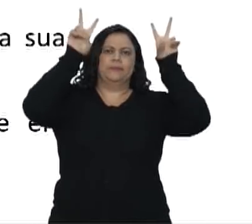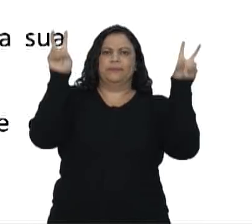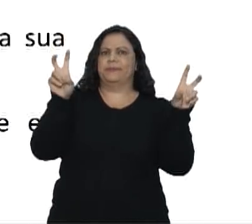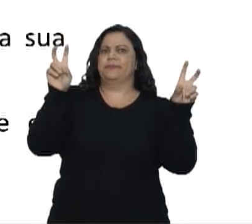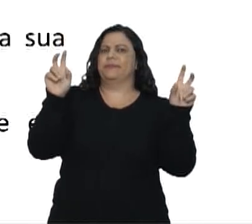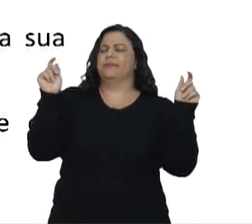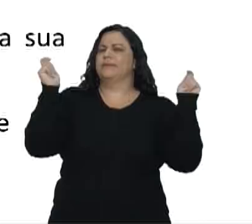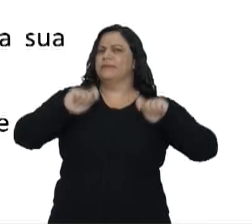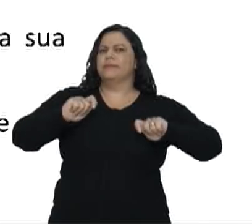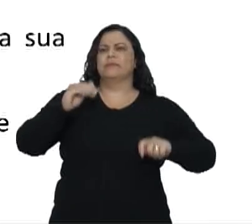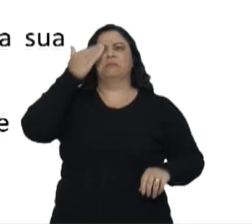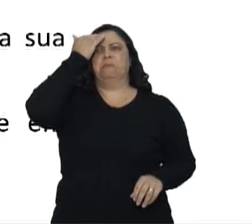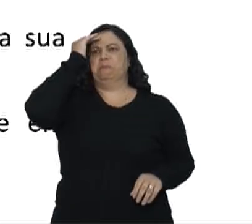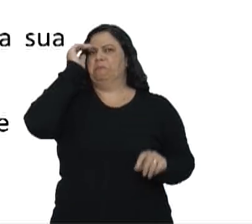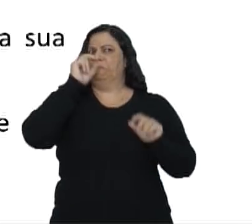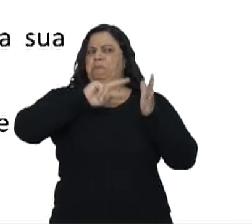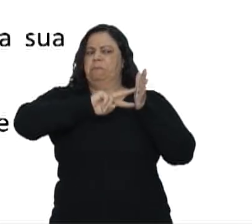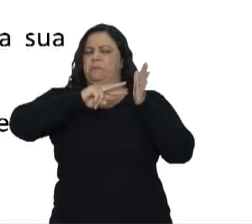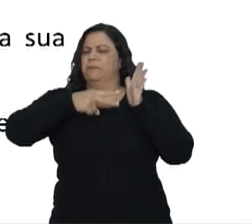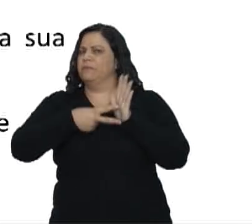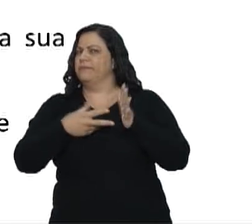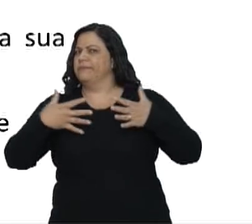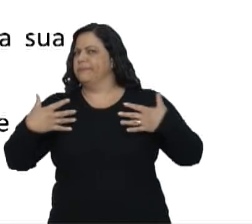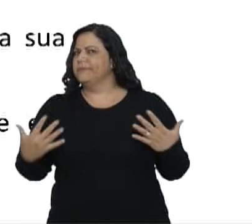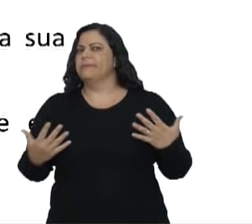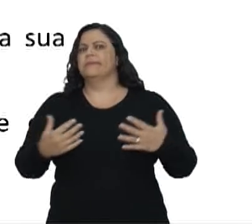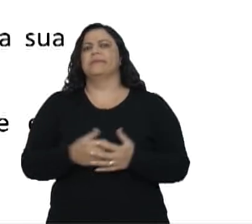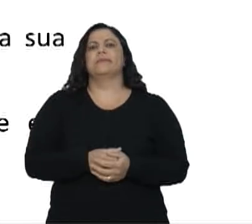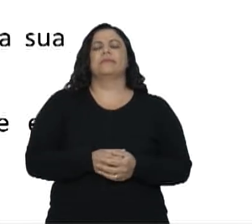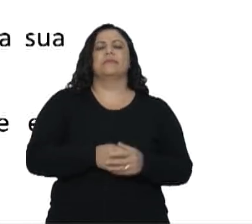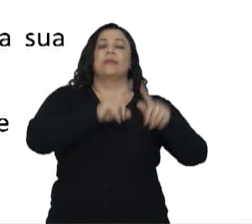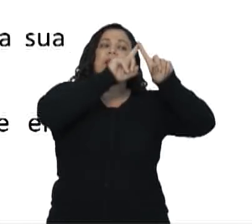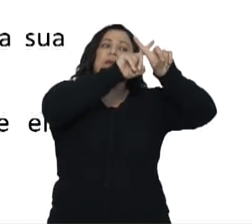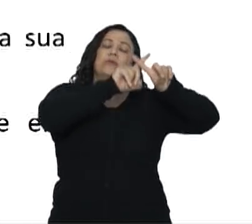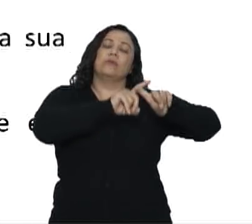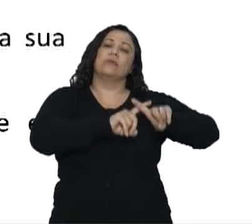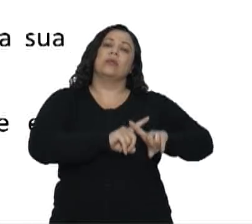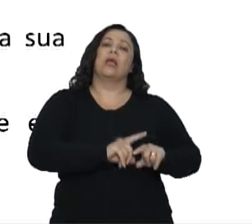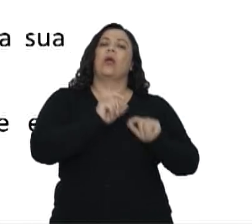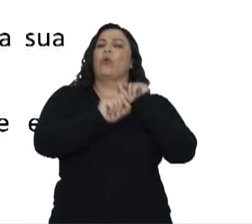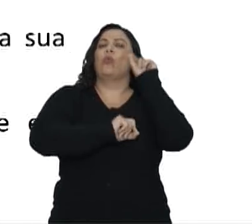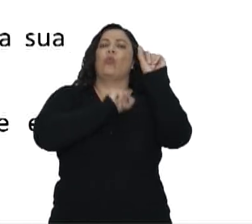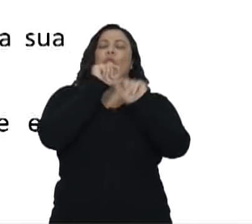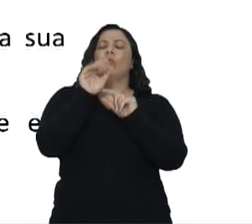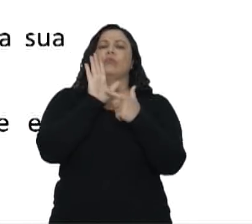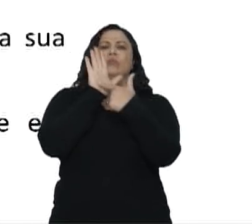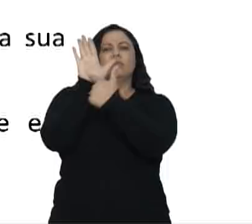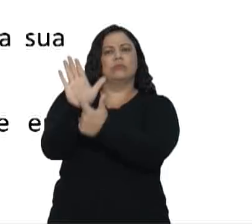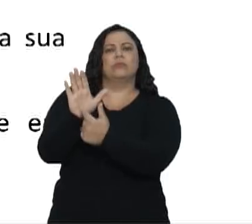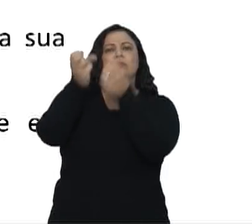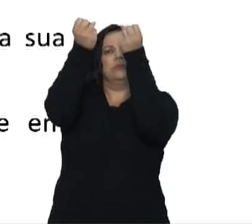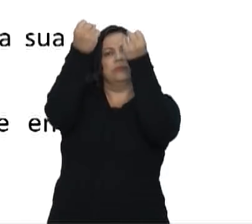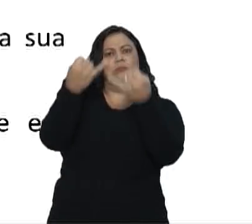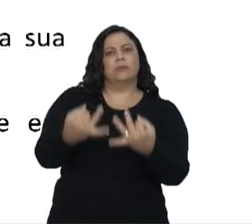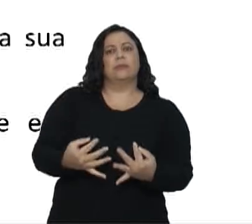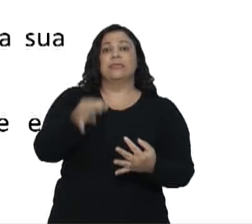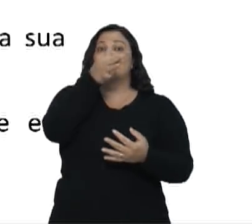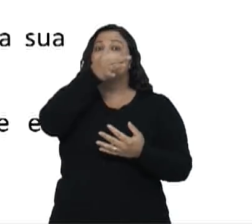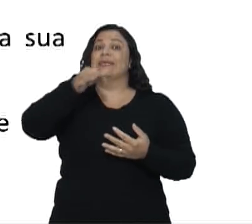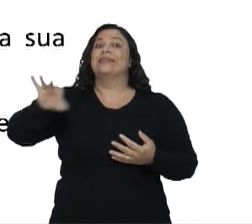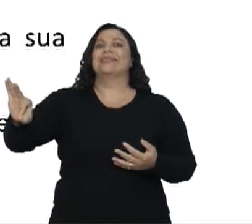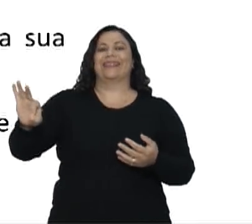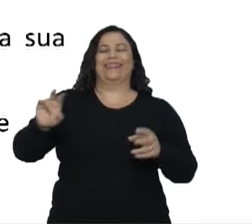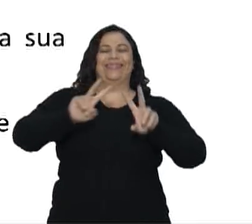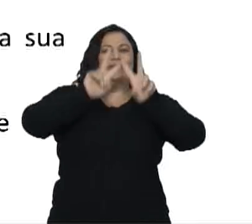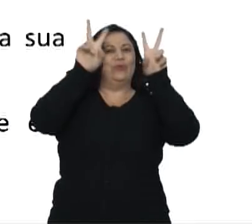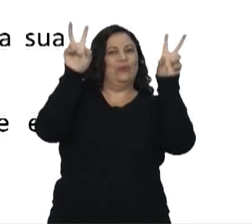significado deles. Assinale a alternativa que apresenta a explicação correta do termo,